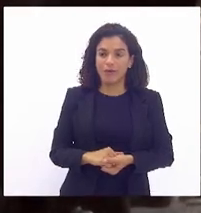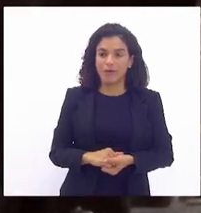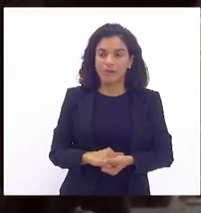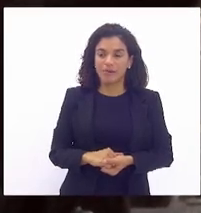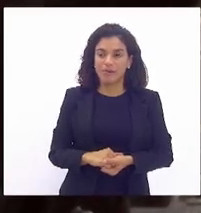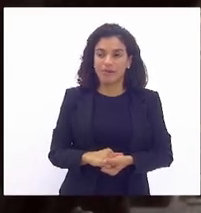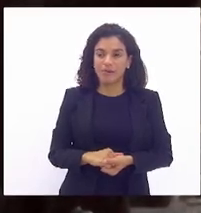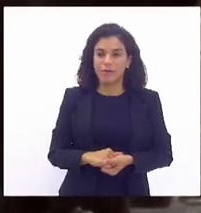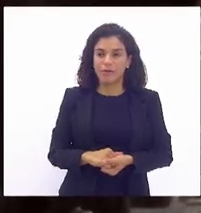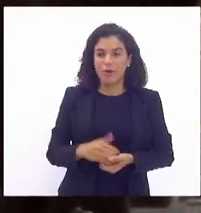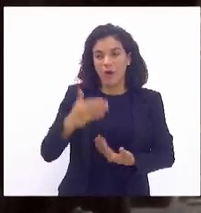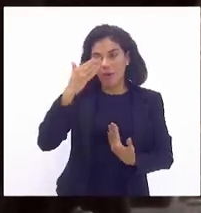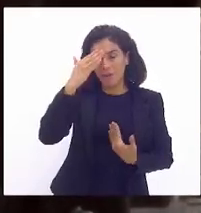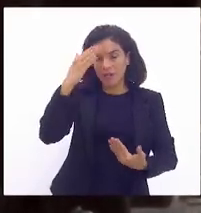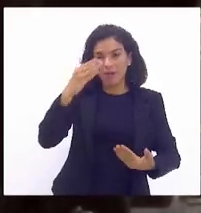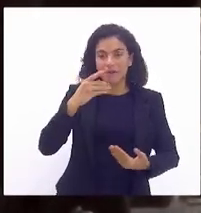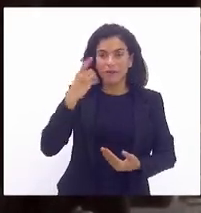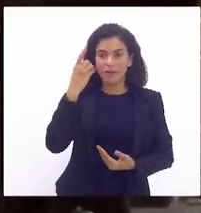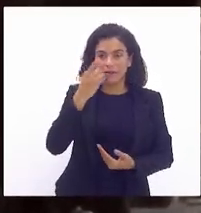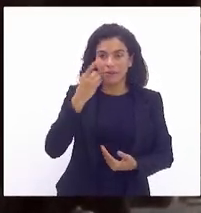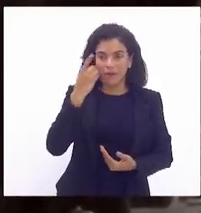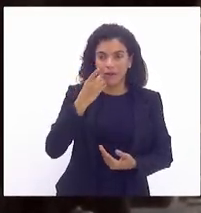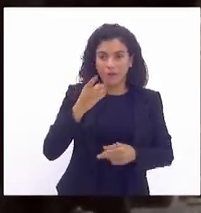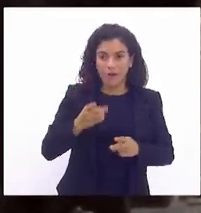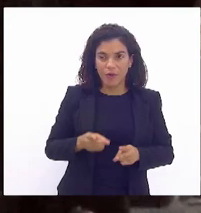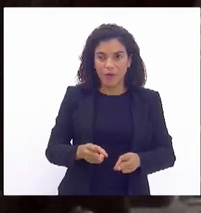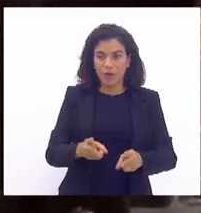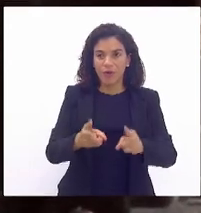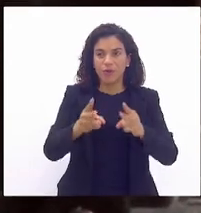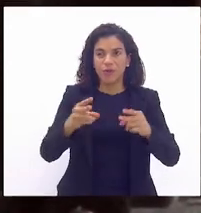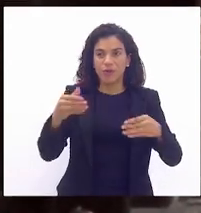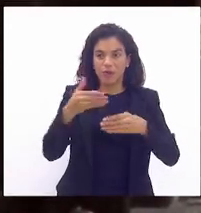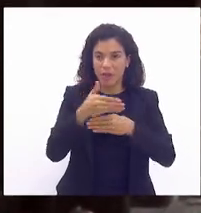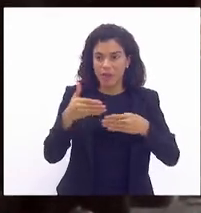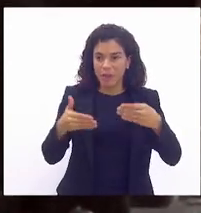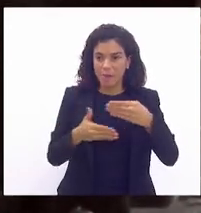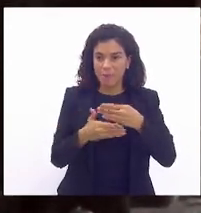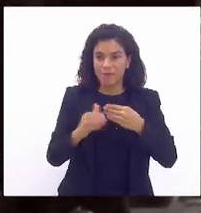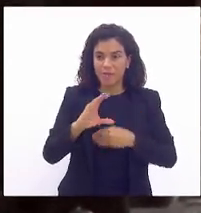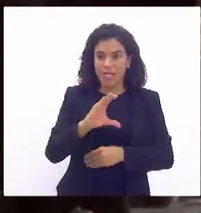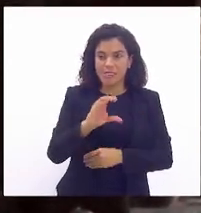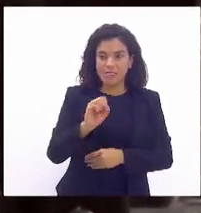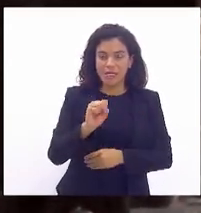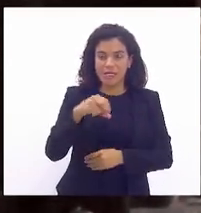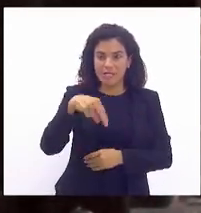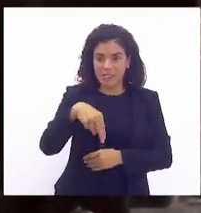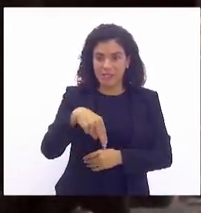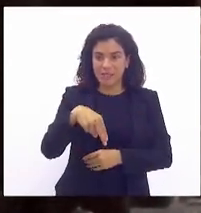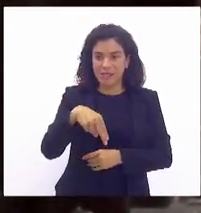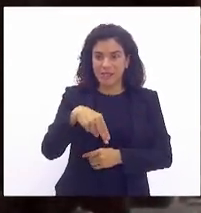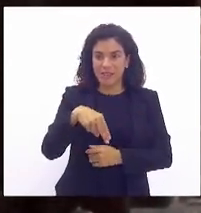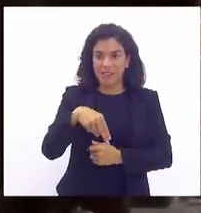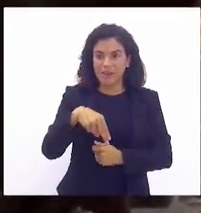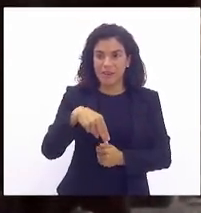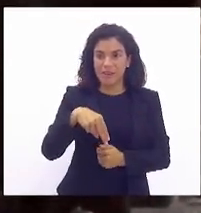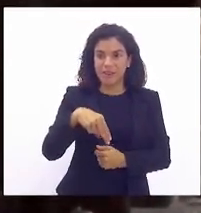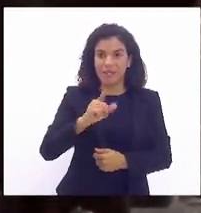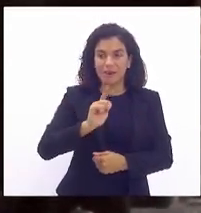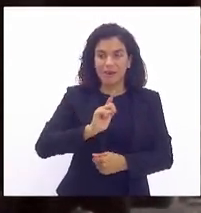Muito obrigado, deputado Jair. Bom, continuando a minha fala, a CSN, ela